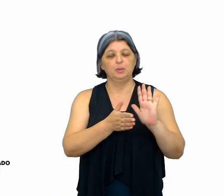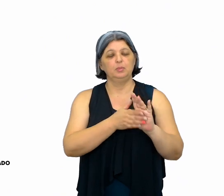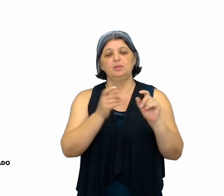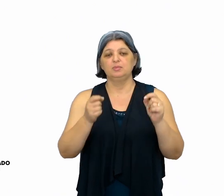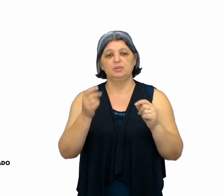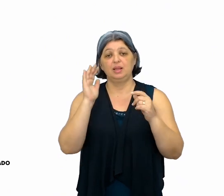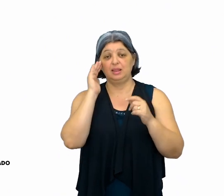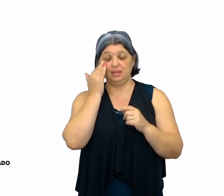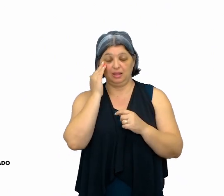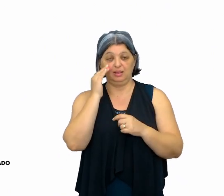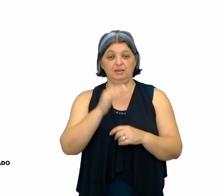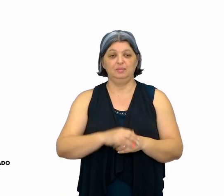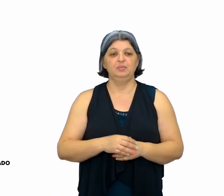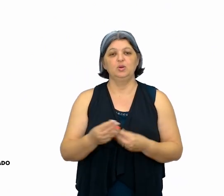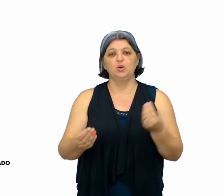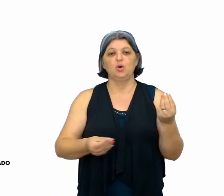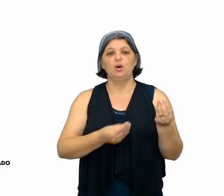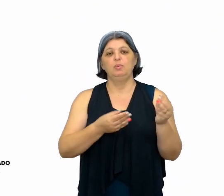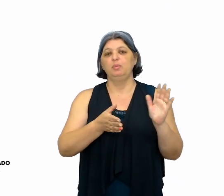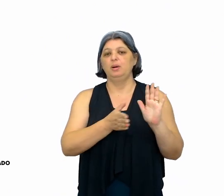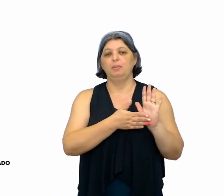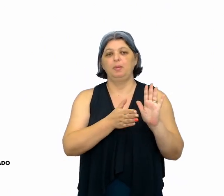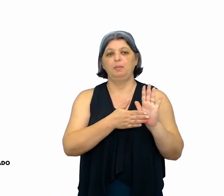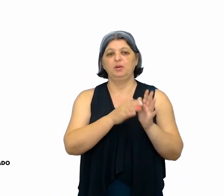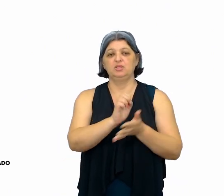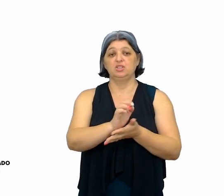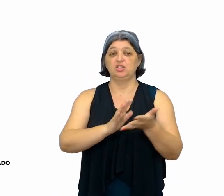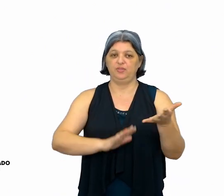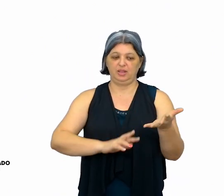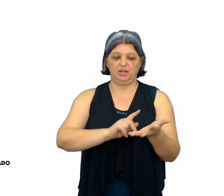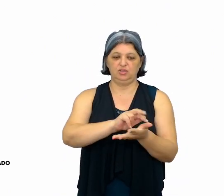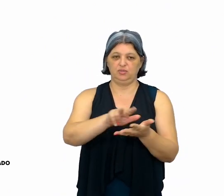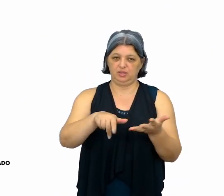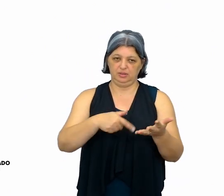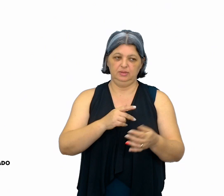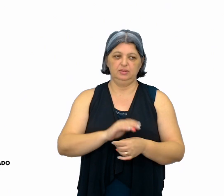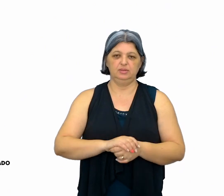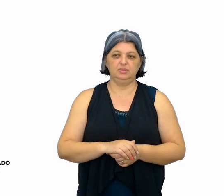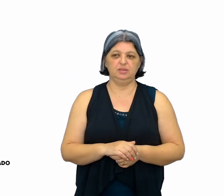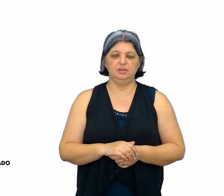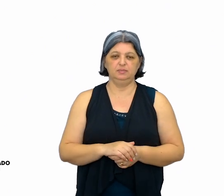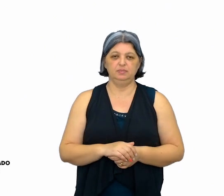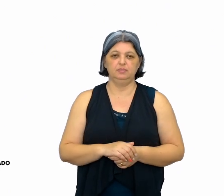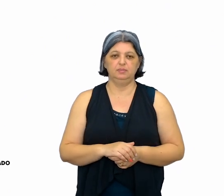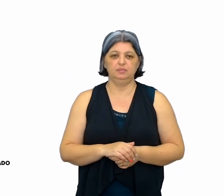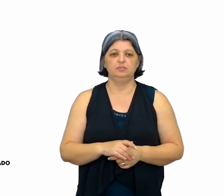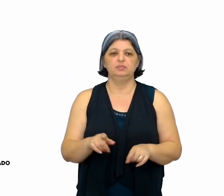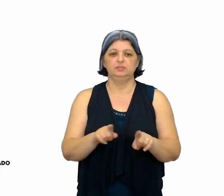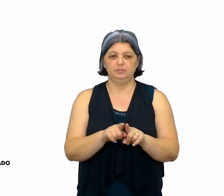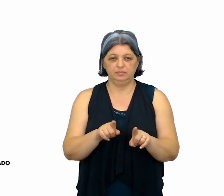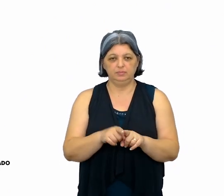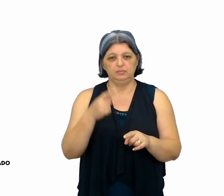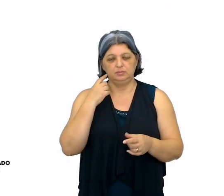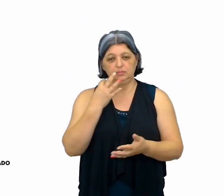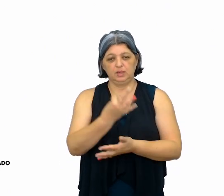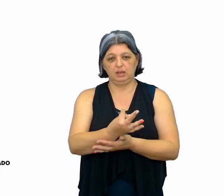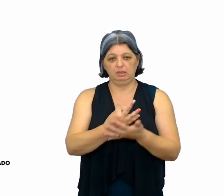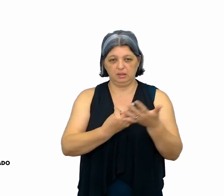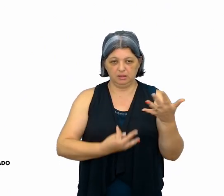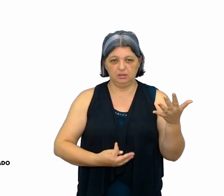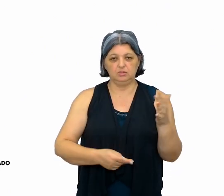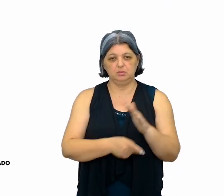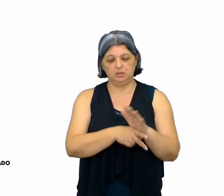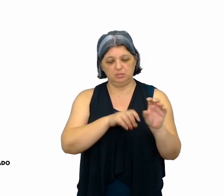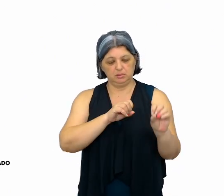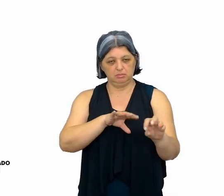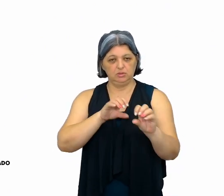um pouquinho a proposta das atividades. Muito bem, compreender e produzir textos instrucionais